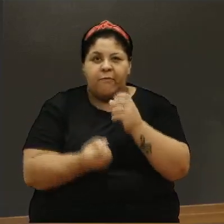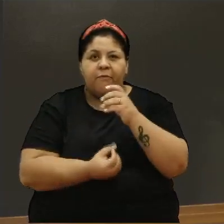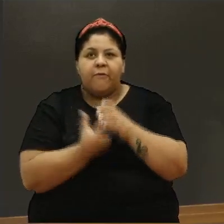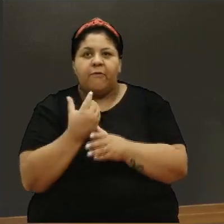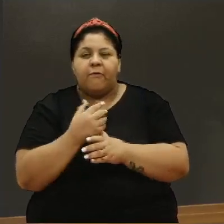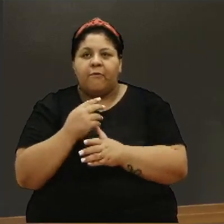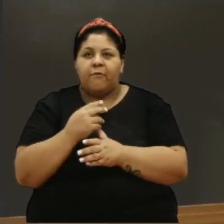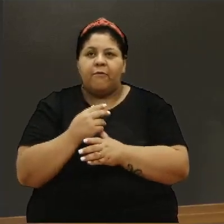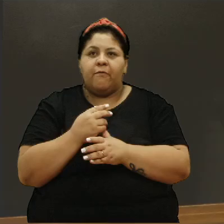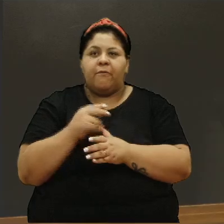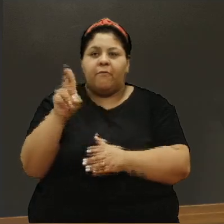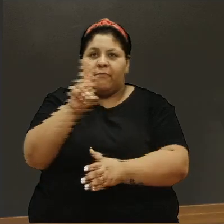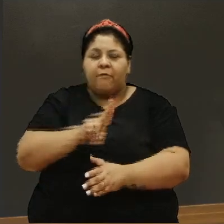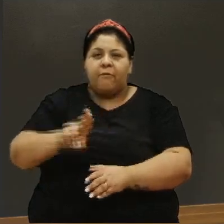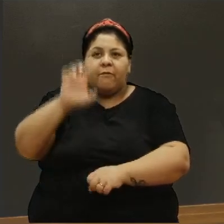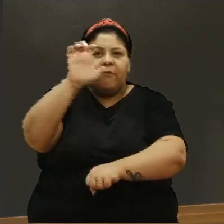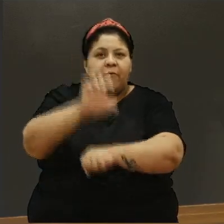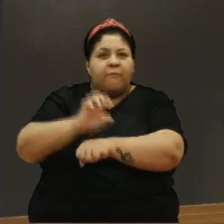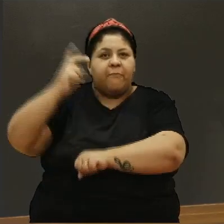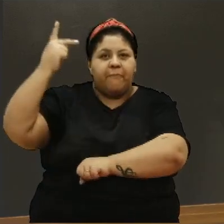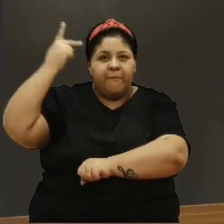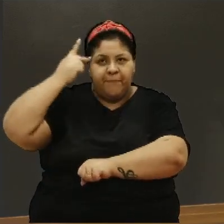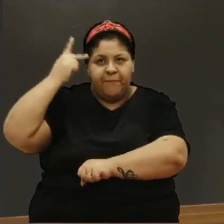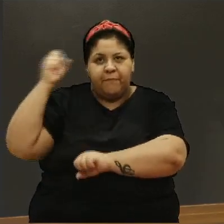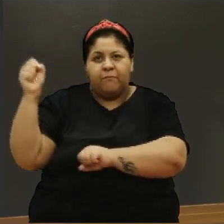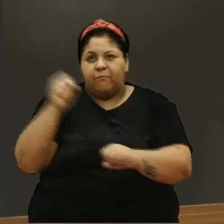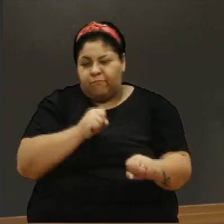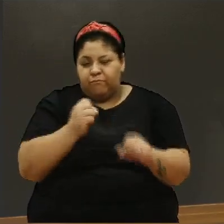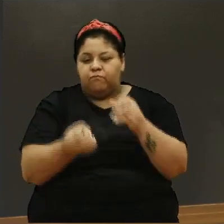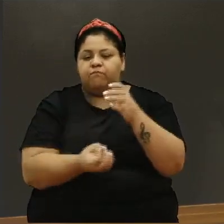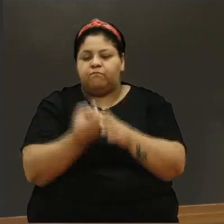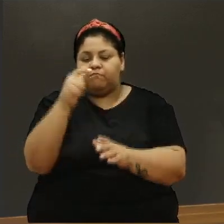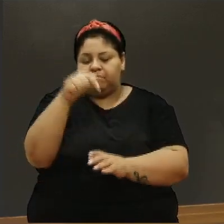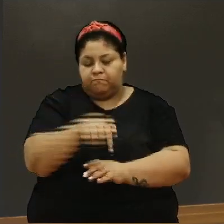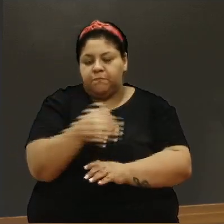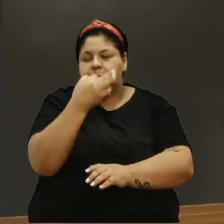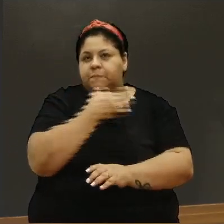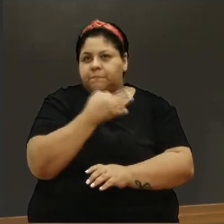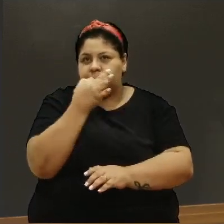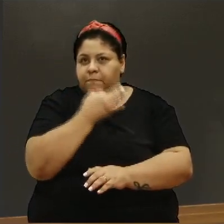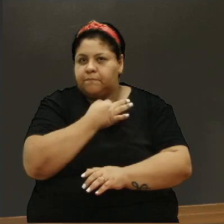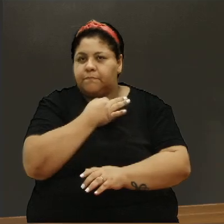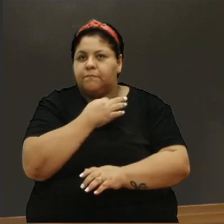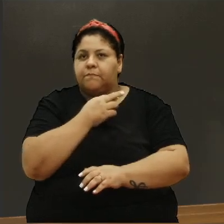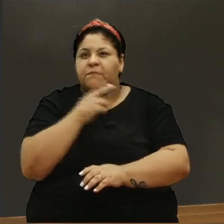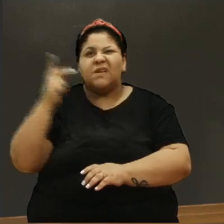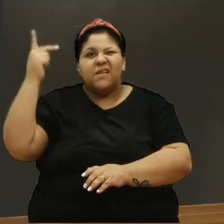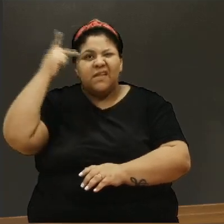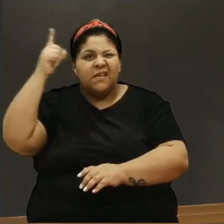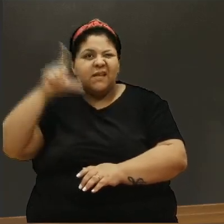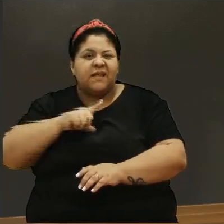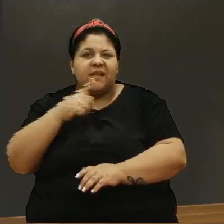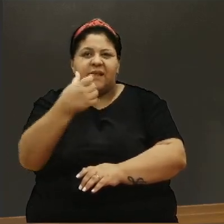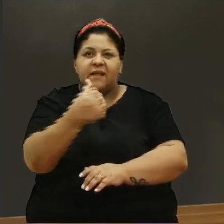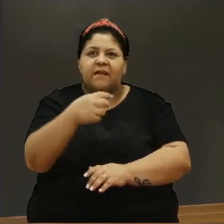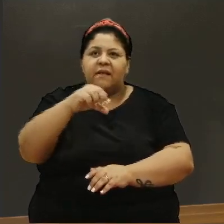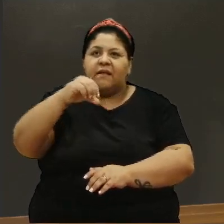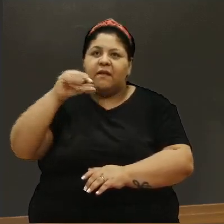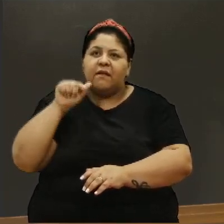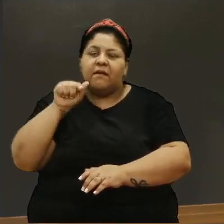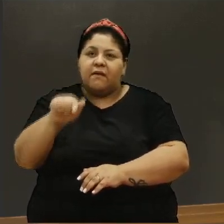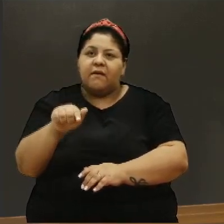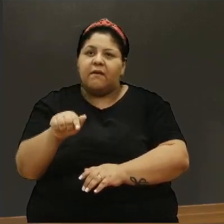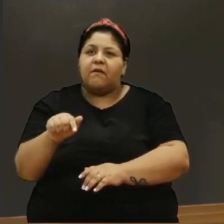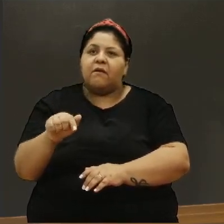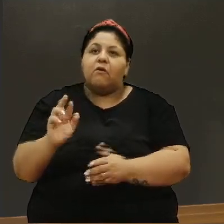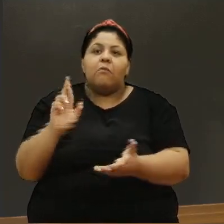pela Universidade Estadual de São Paulo e pode ser implementado aqui no nosso município. Ribeirão Preto hoje tem 690 mil habitantes, uma